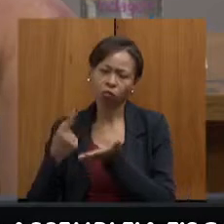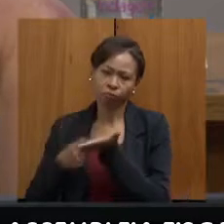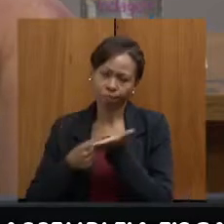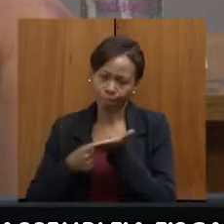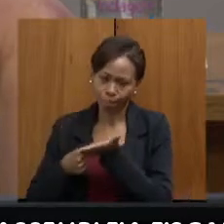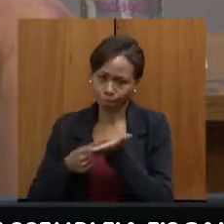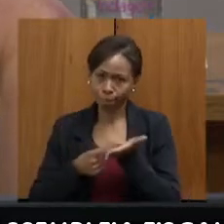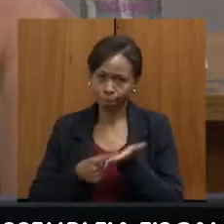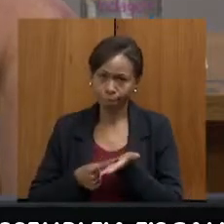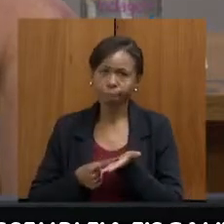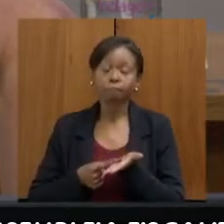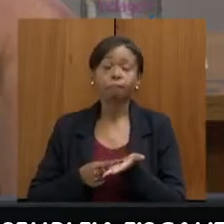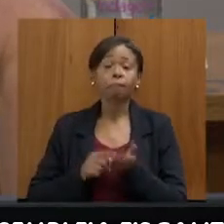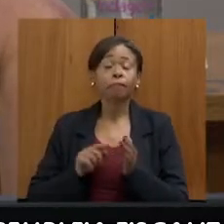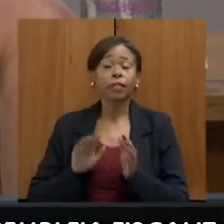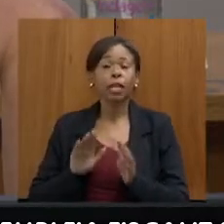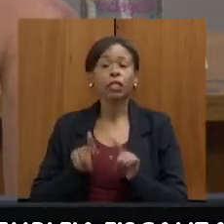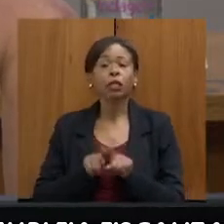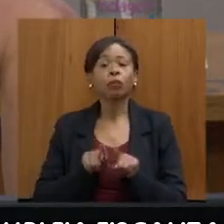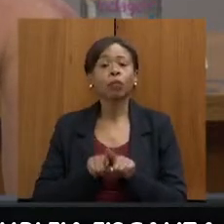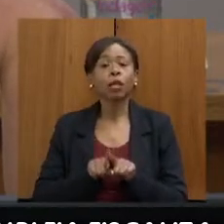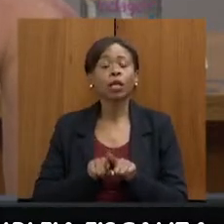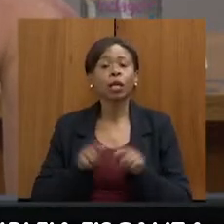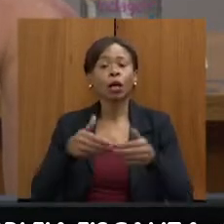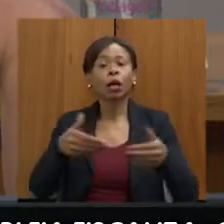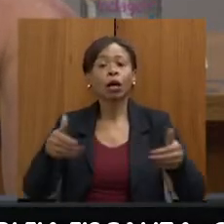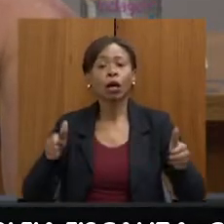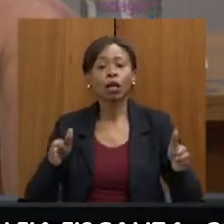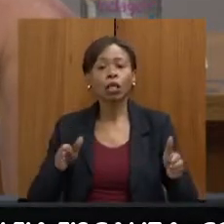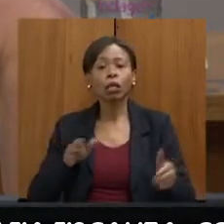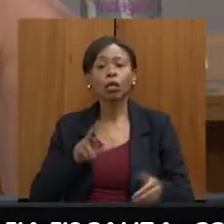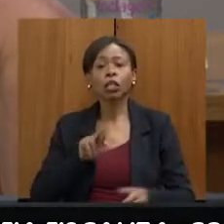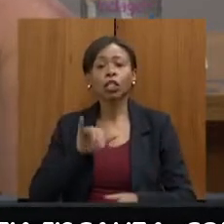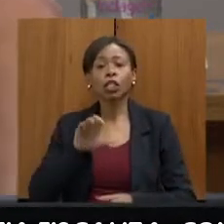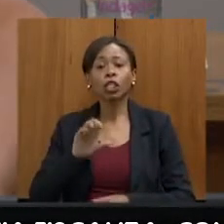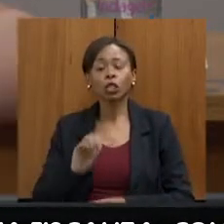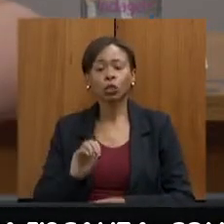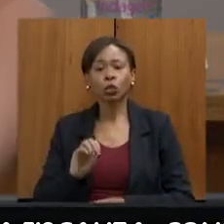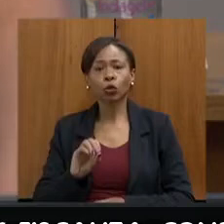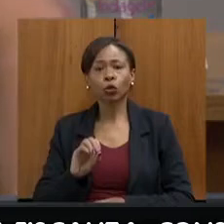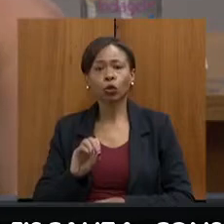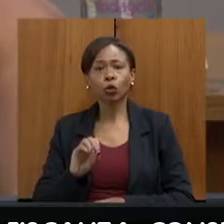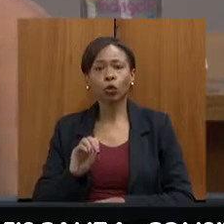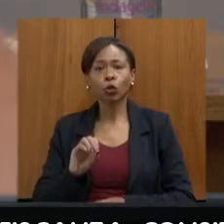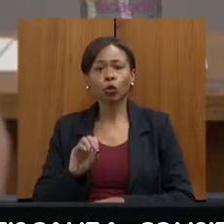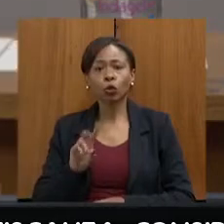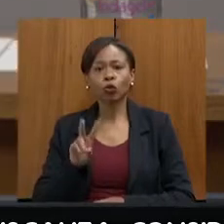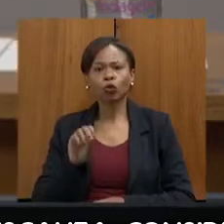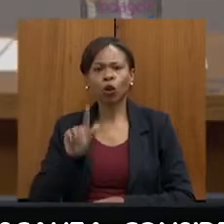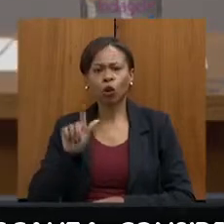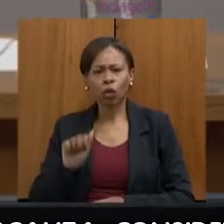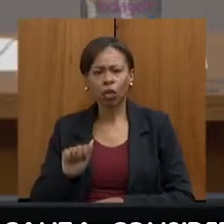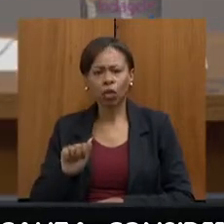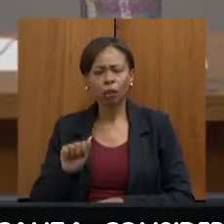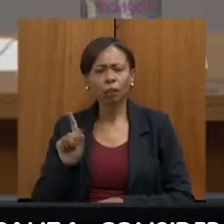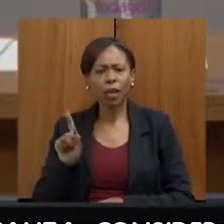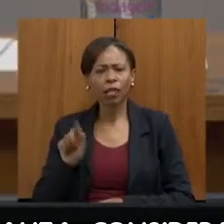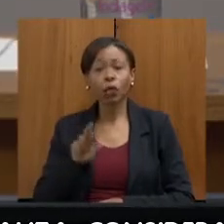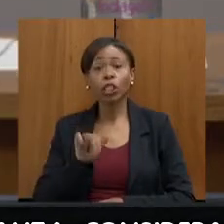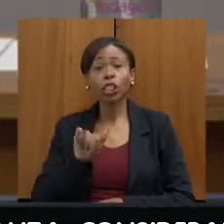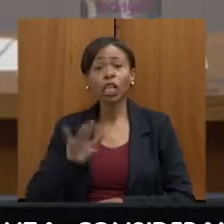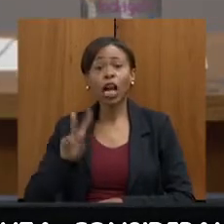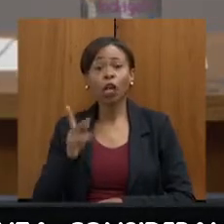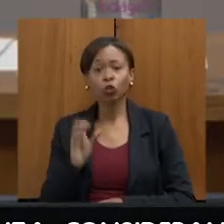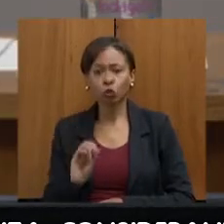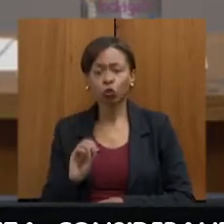equacionada além disso a bacia lá do Rio Volga no Riacho das Pedras que possível voltar lá hoje ela compõe